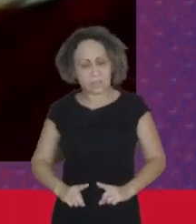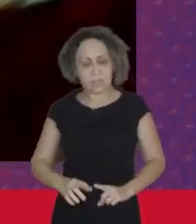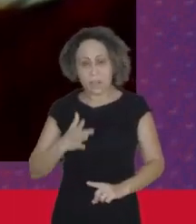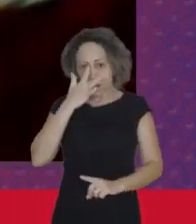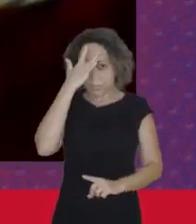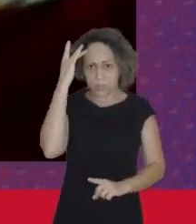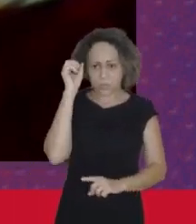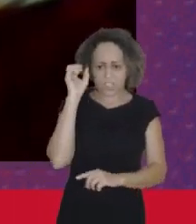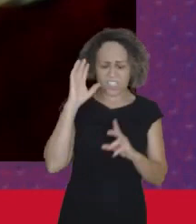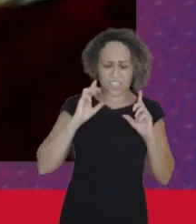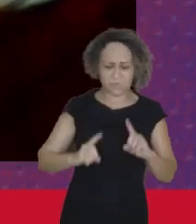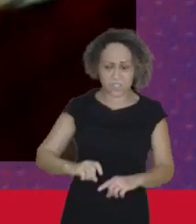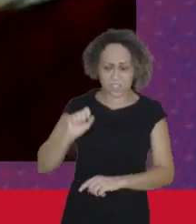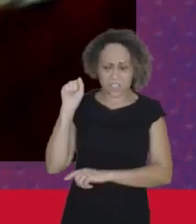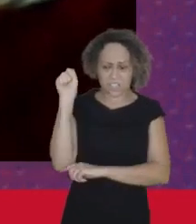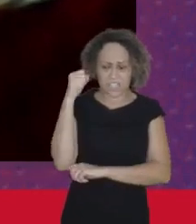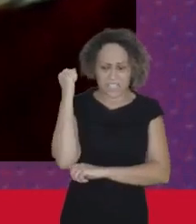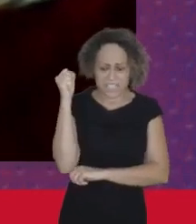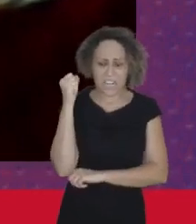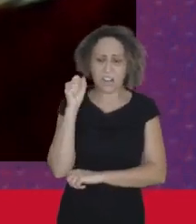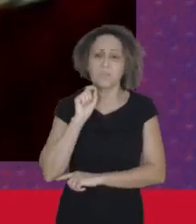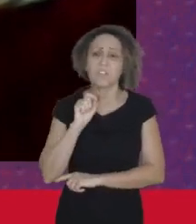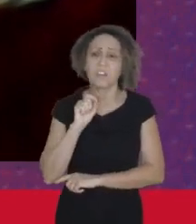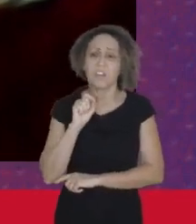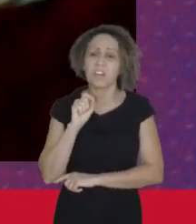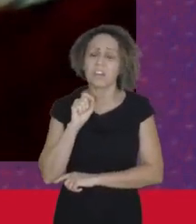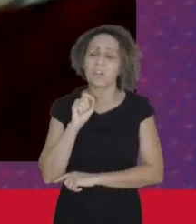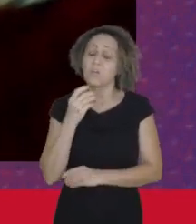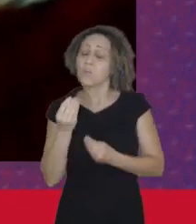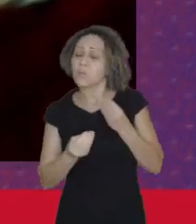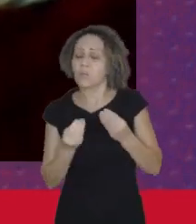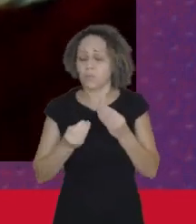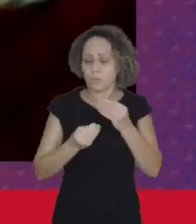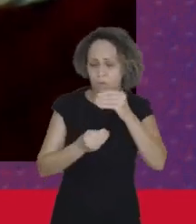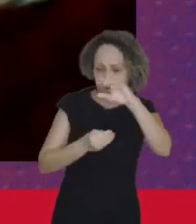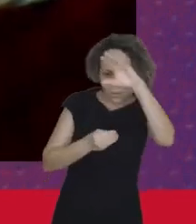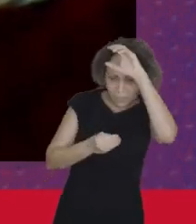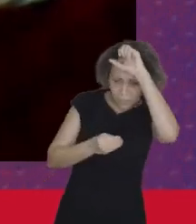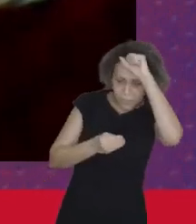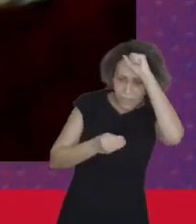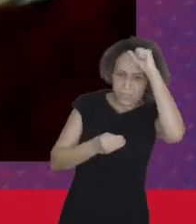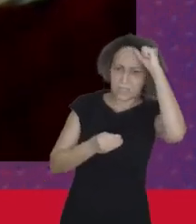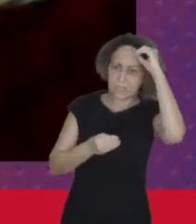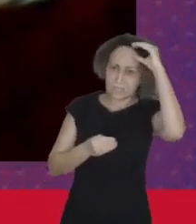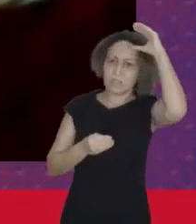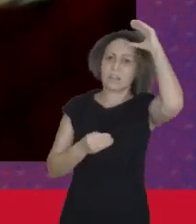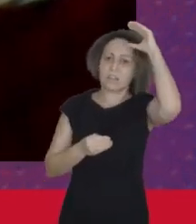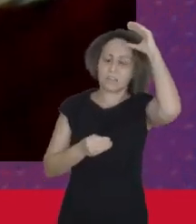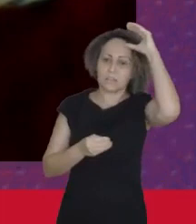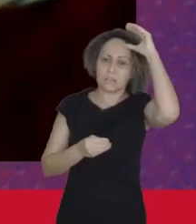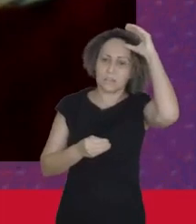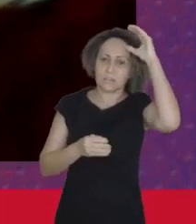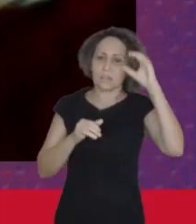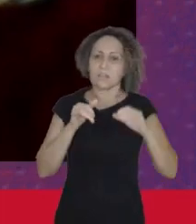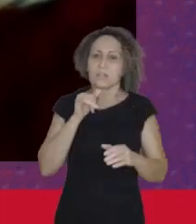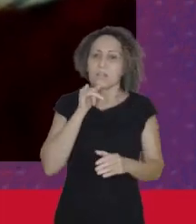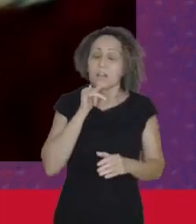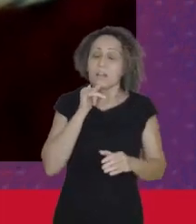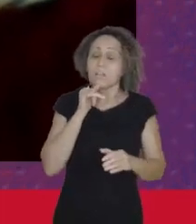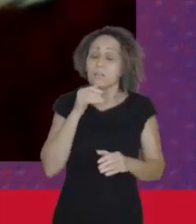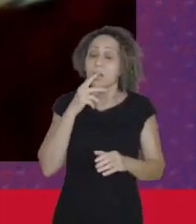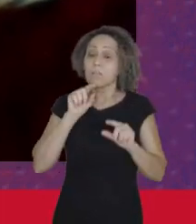poderia ser compensado pela aprendizagem. E eu acabei de falar uma frase, ou seja, que a